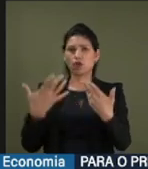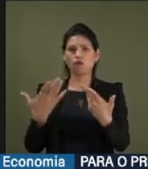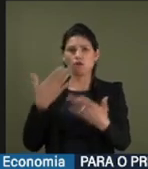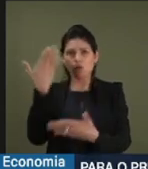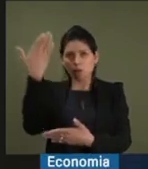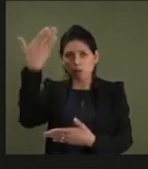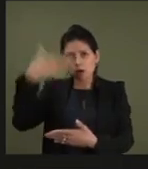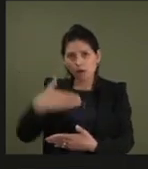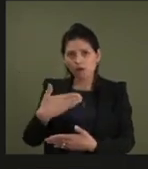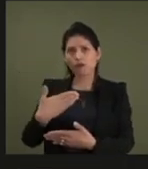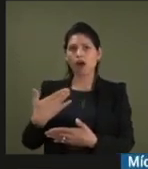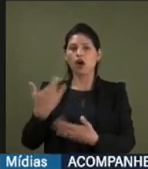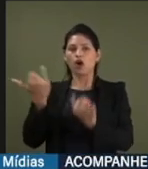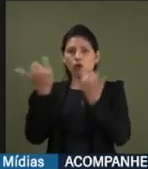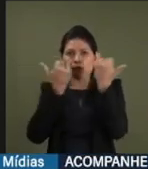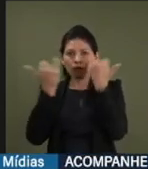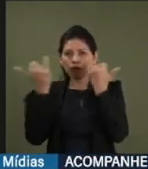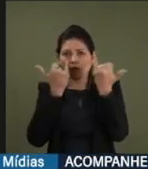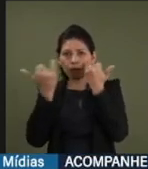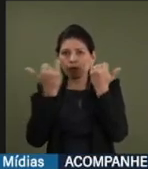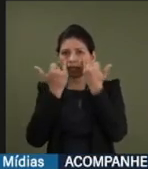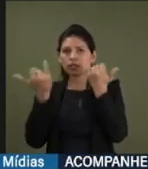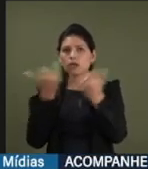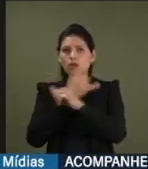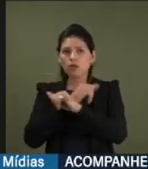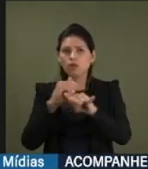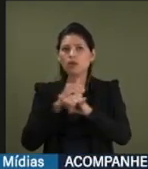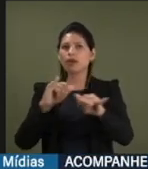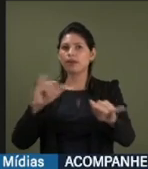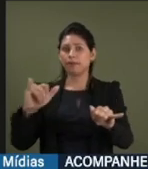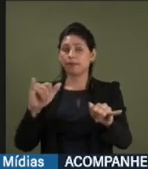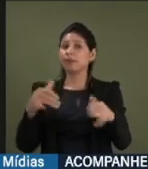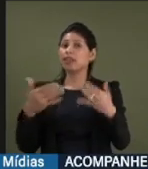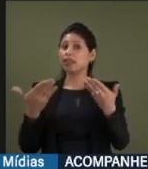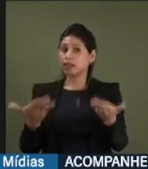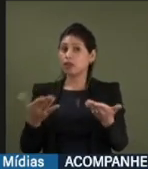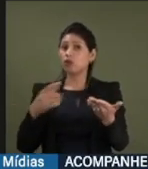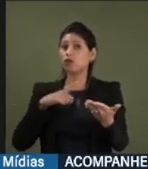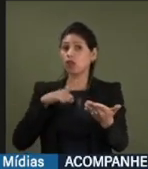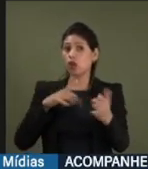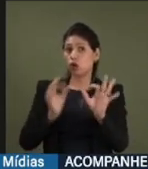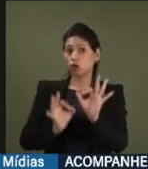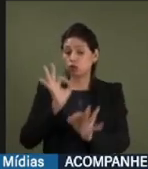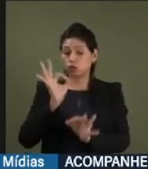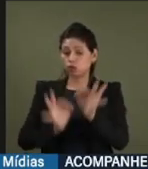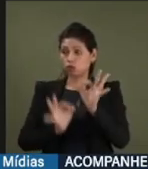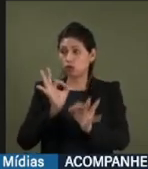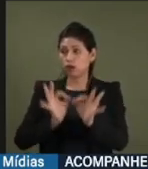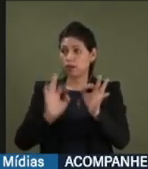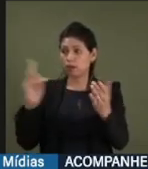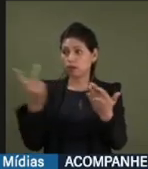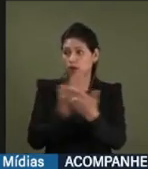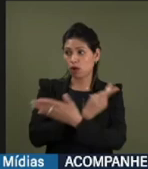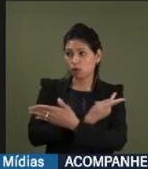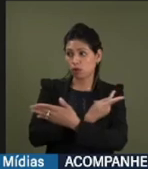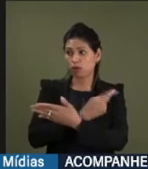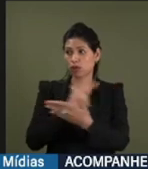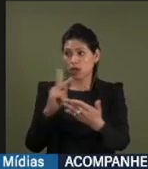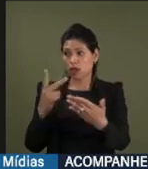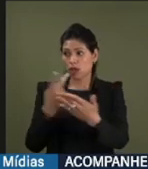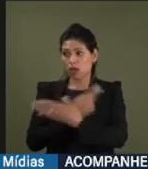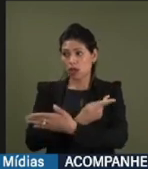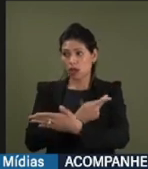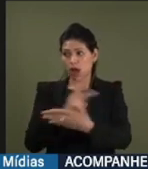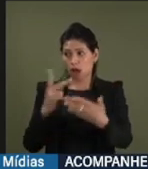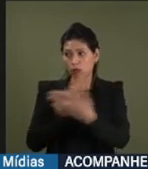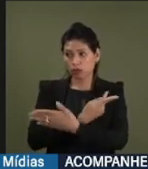dados oficiais ao longo desse pronunciamento. O último julgamento desse tema ocorreu em 2018 e